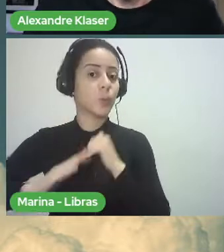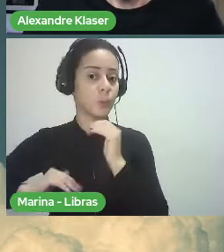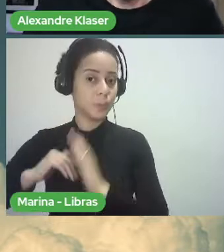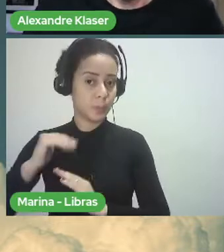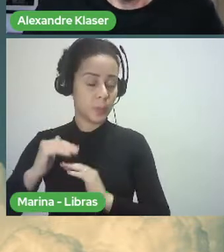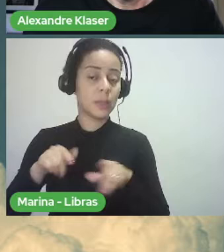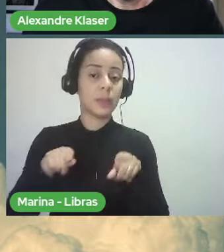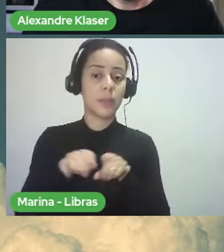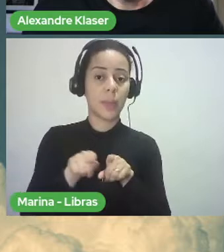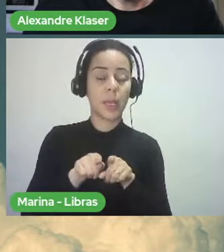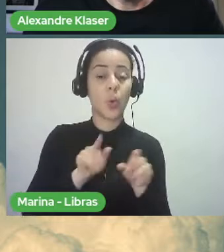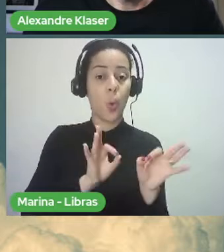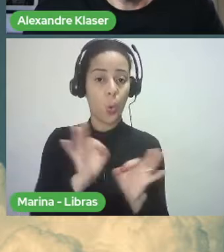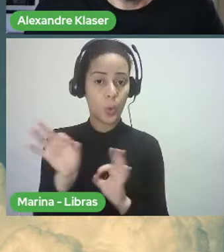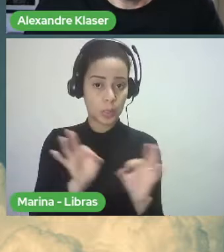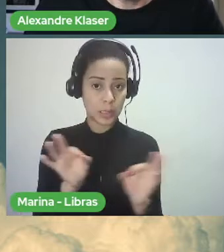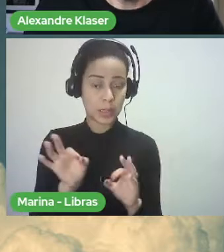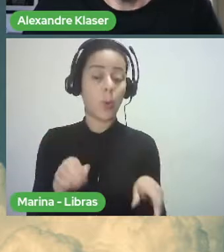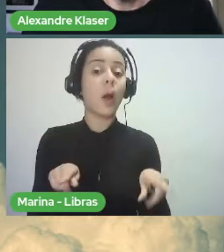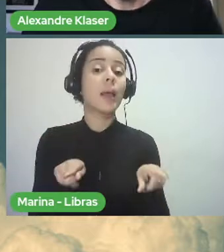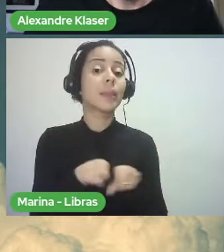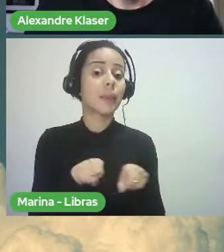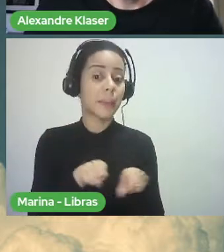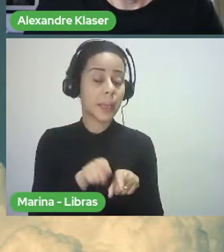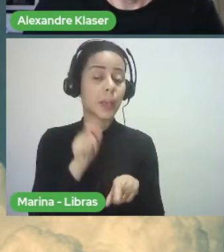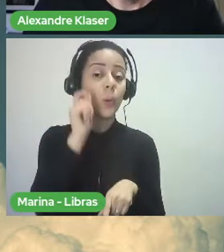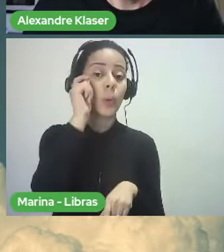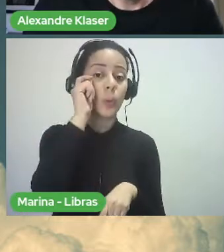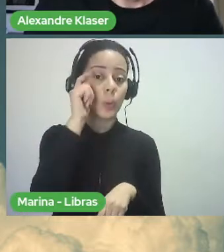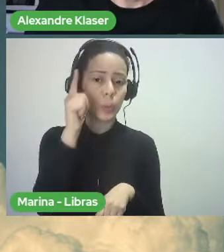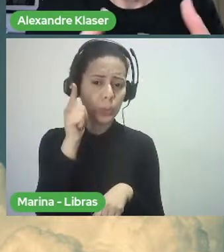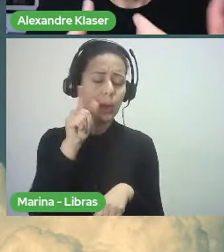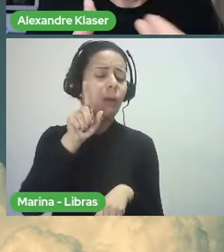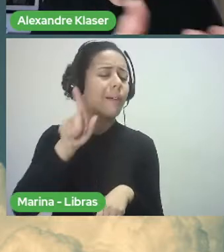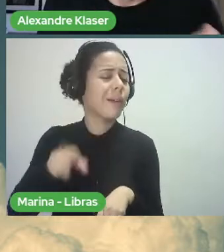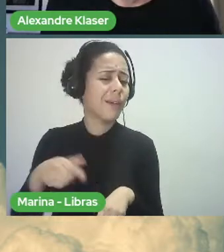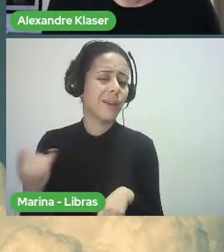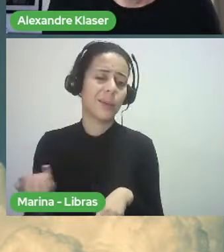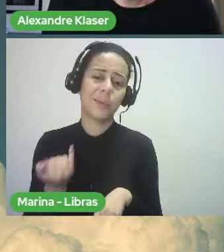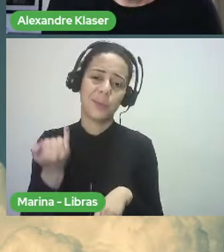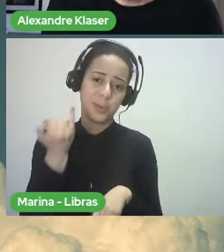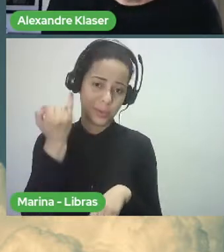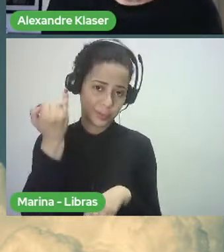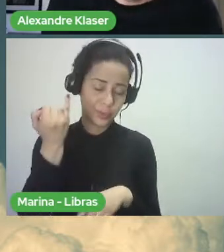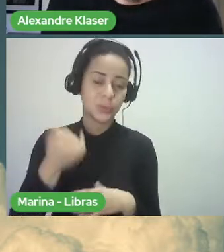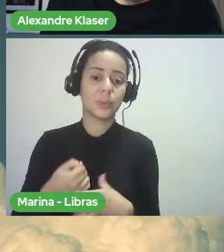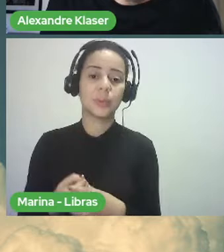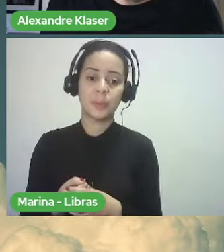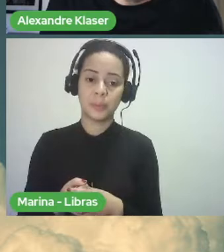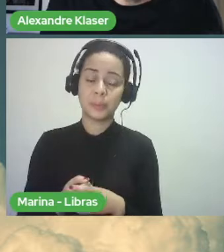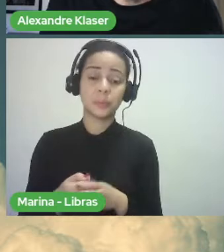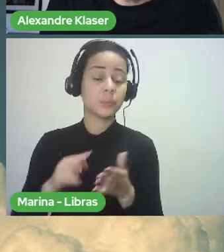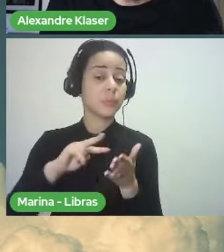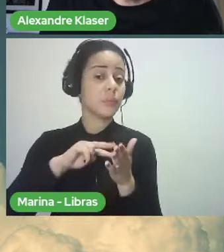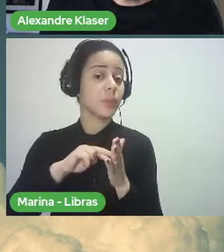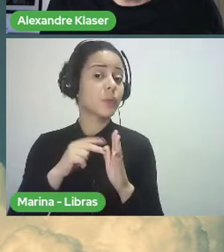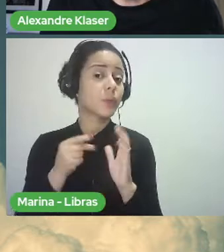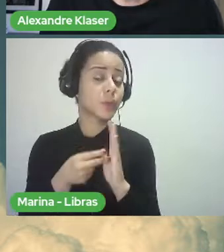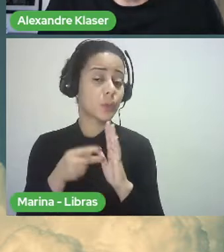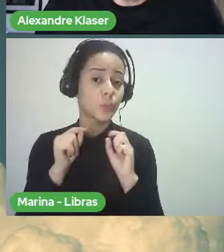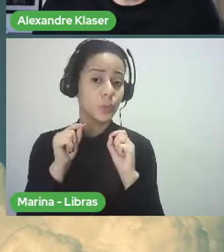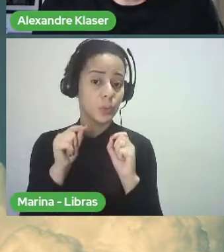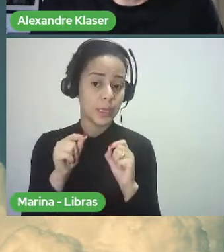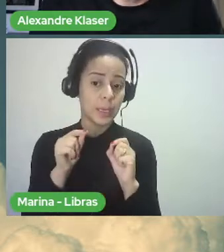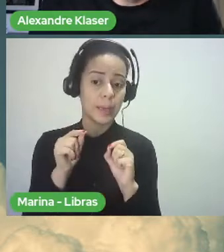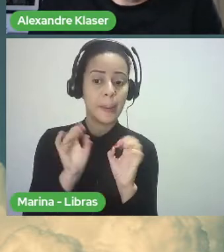também cultural, como eu mencionei antes, que é muito importante. E ela basicamente significa isso, é preparar a organização